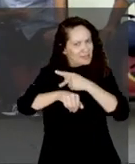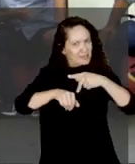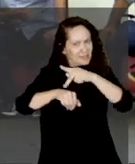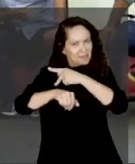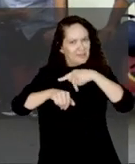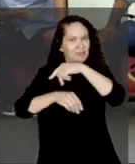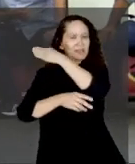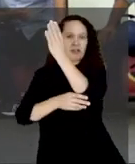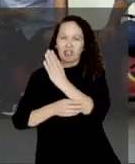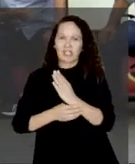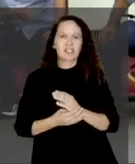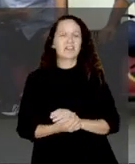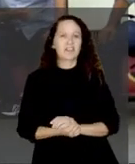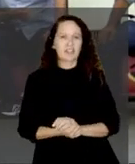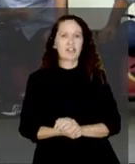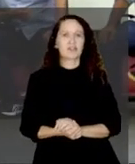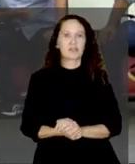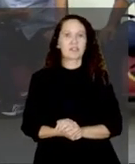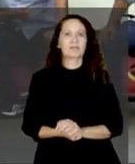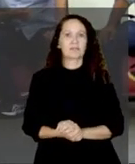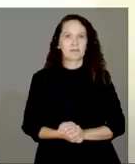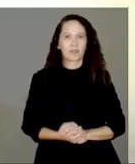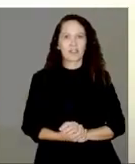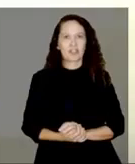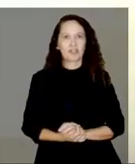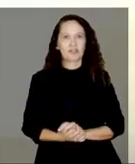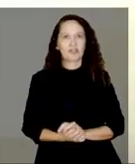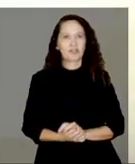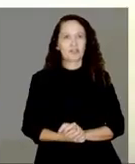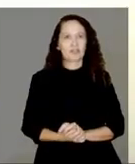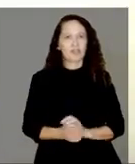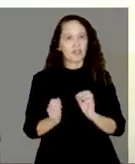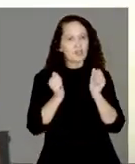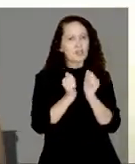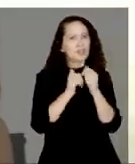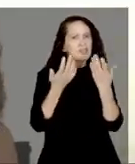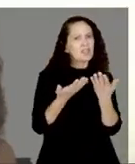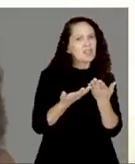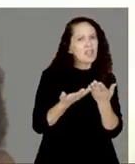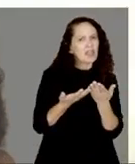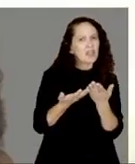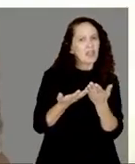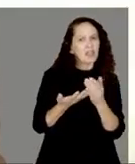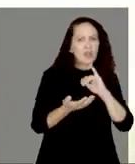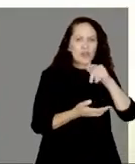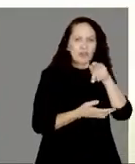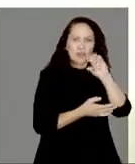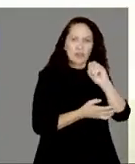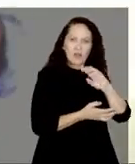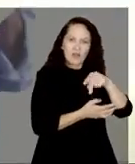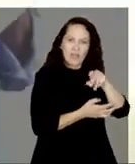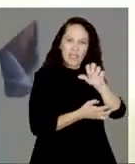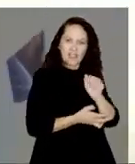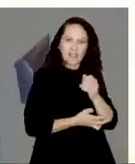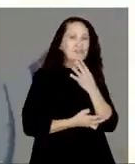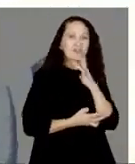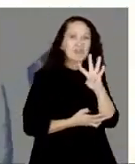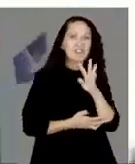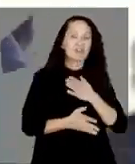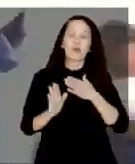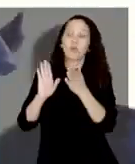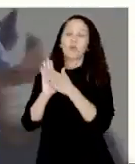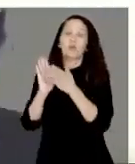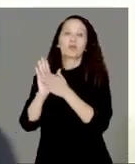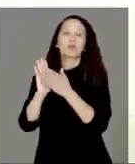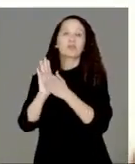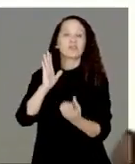negro numa Marinha que era só de brancos. Então, cabe a nós recontar um